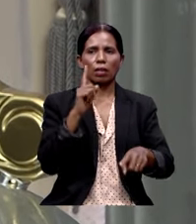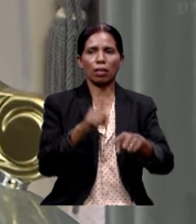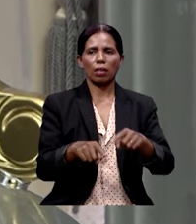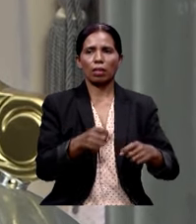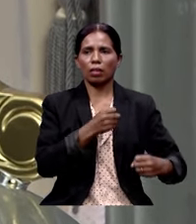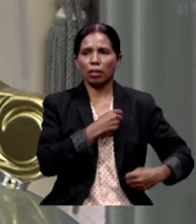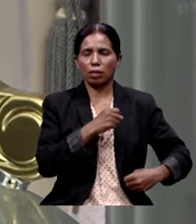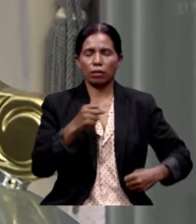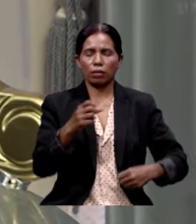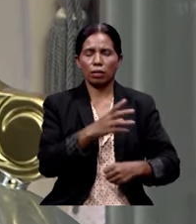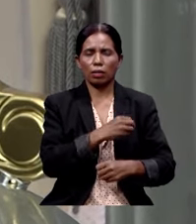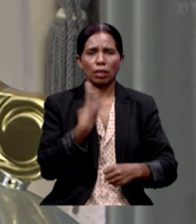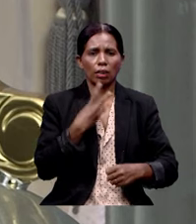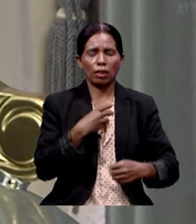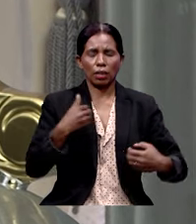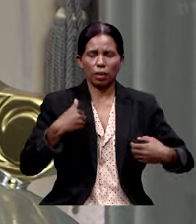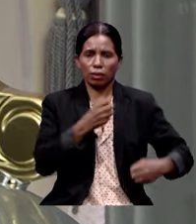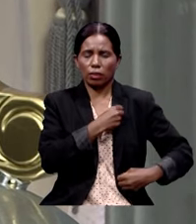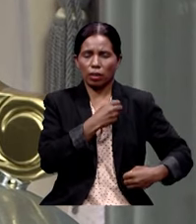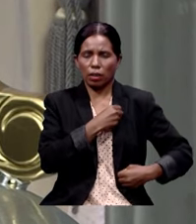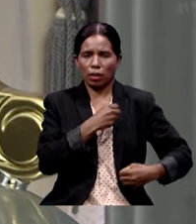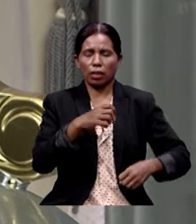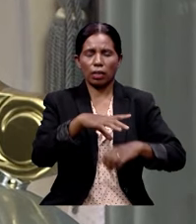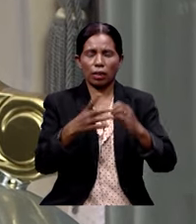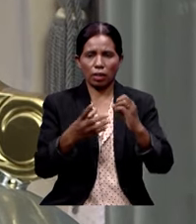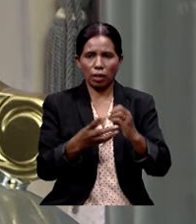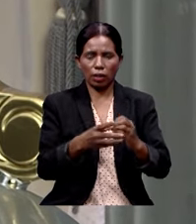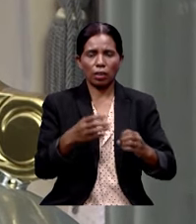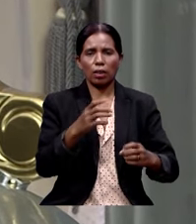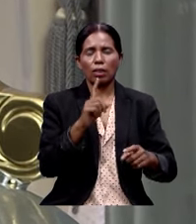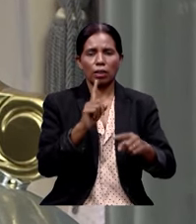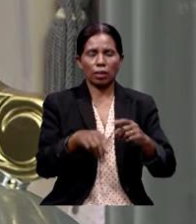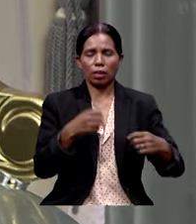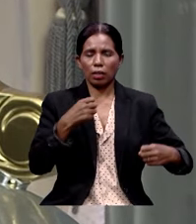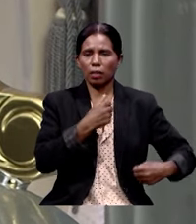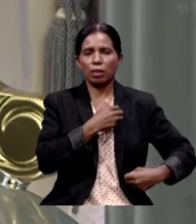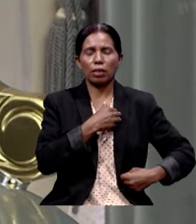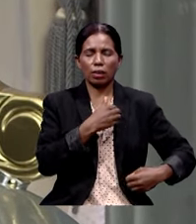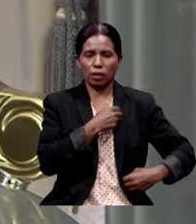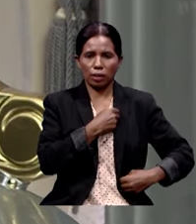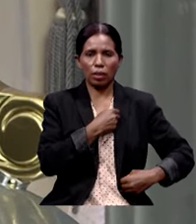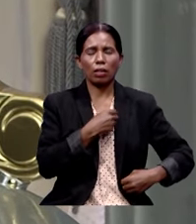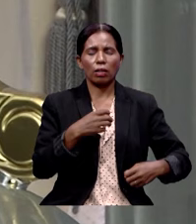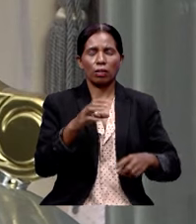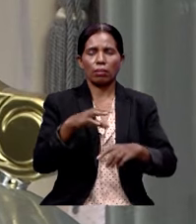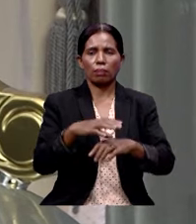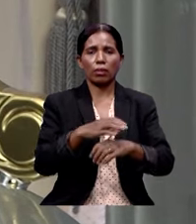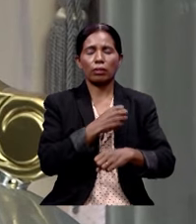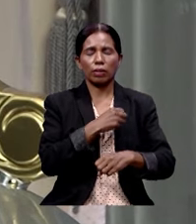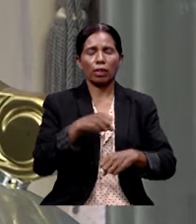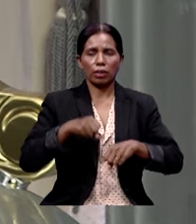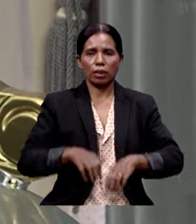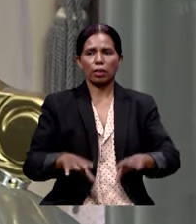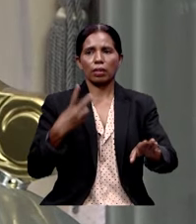força aérea, depois lá liga a força naval. Quando Ita nem estado, a reca está com Ita nem